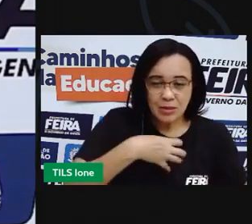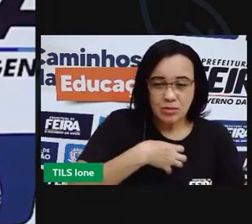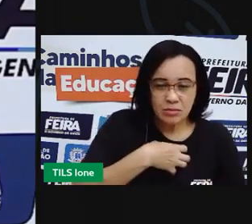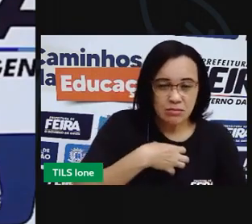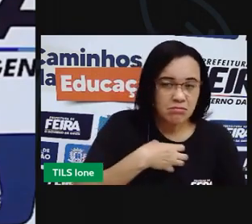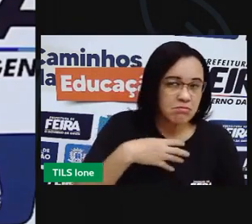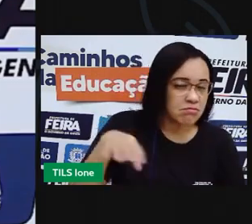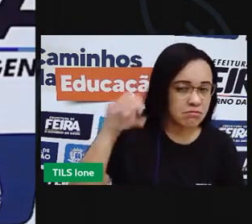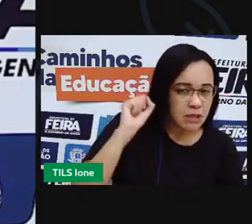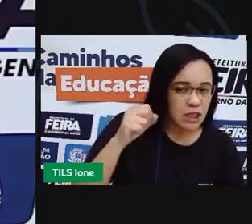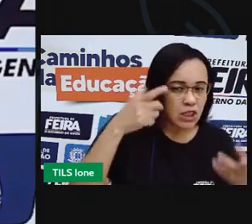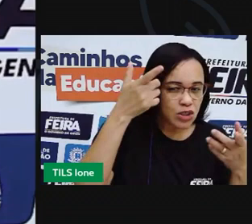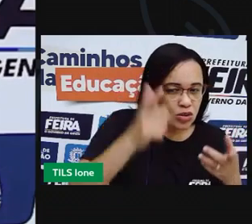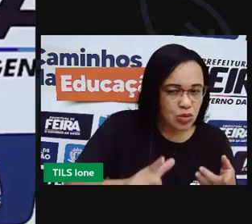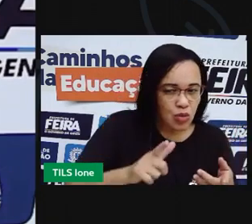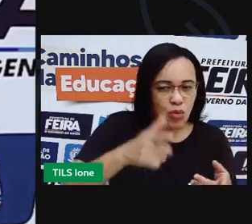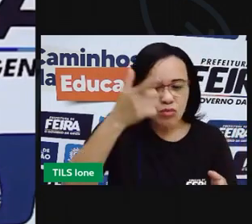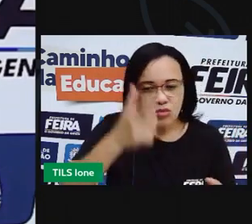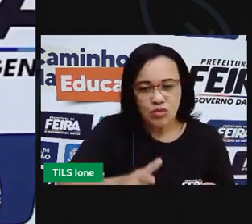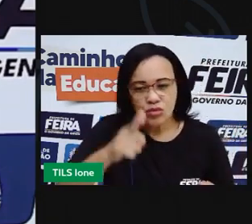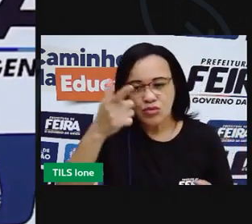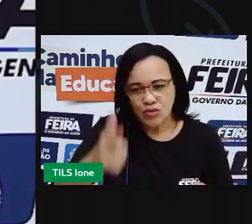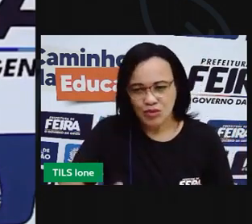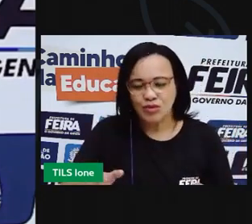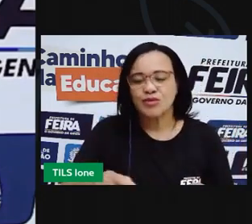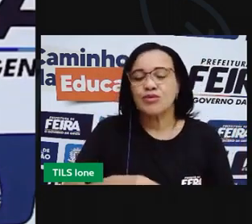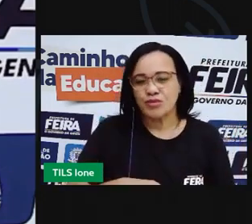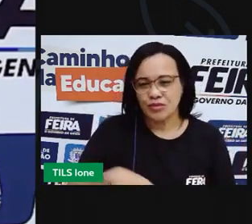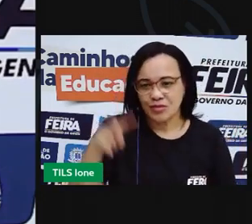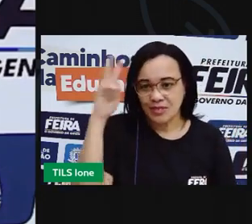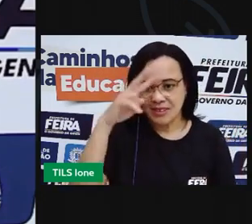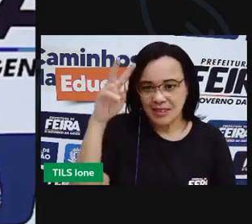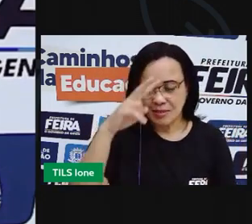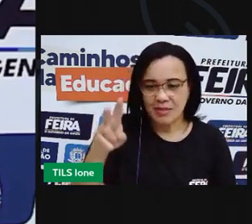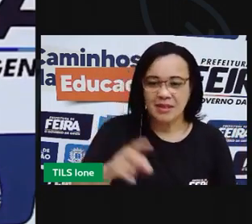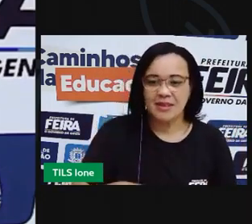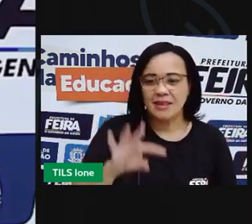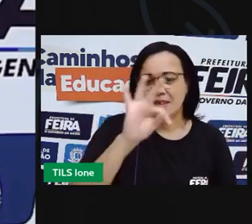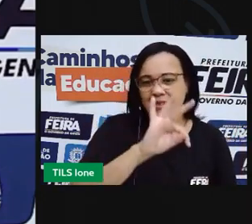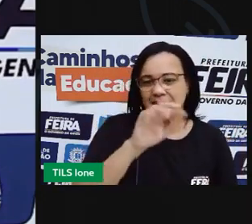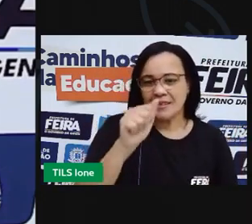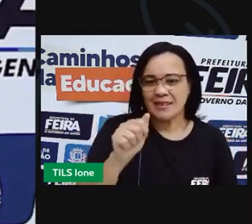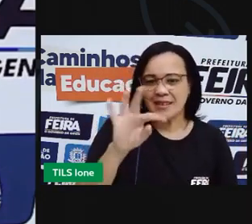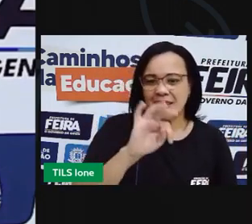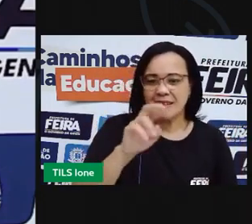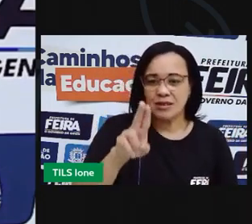palavras, como tatu, tucano. Quando a gente observou que a